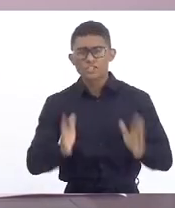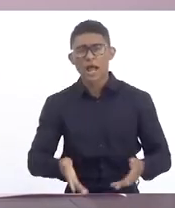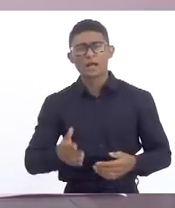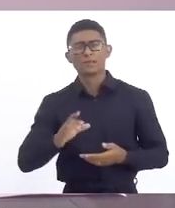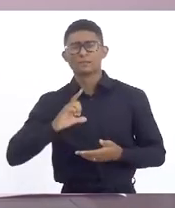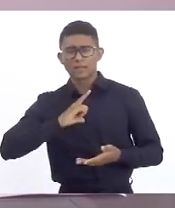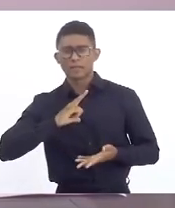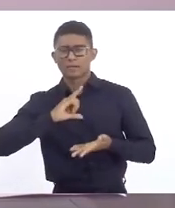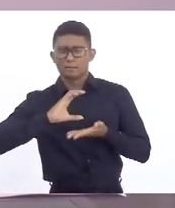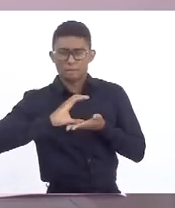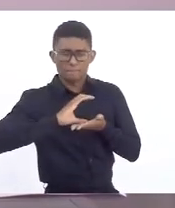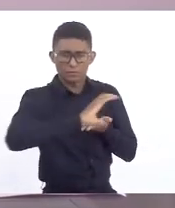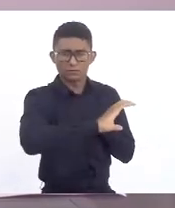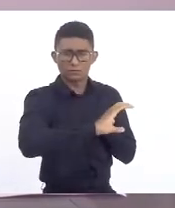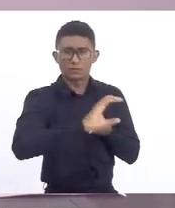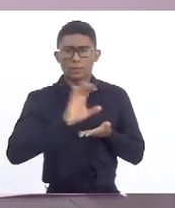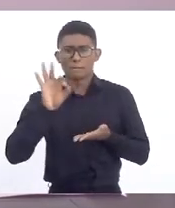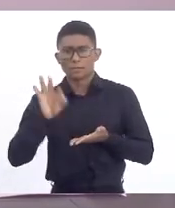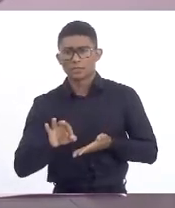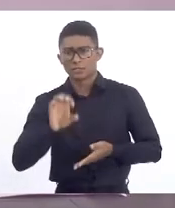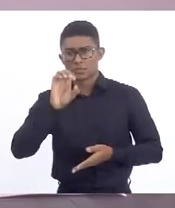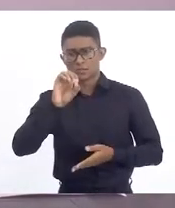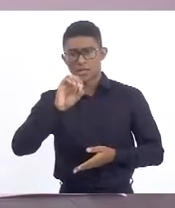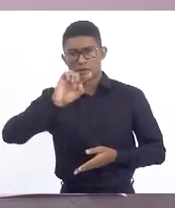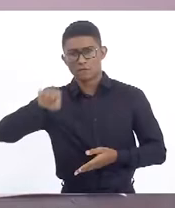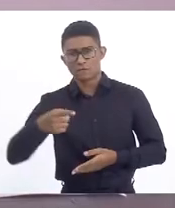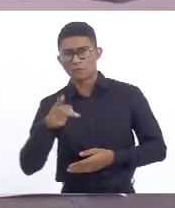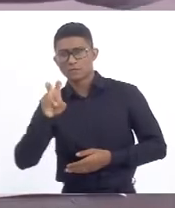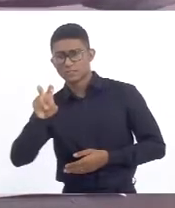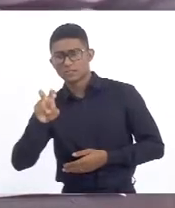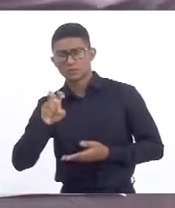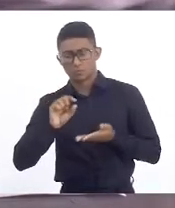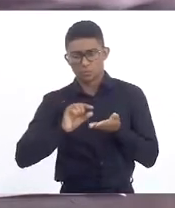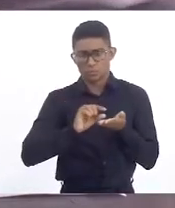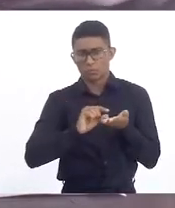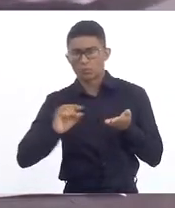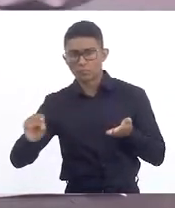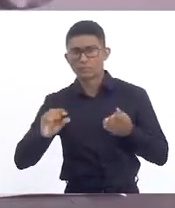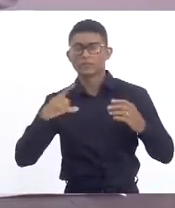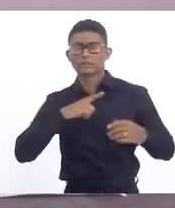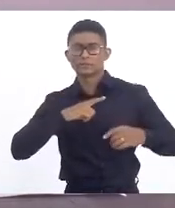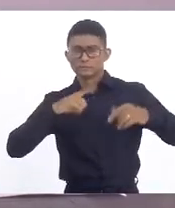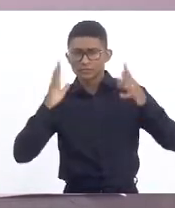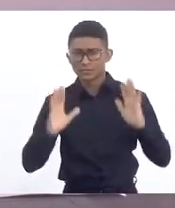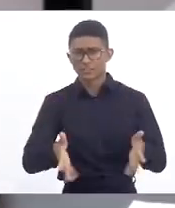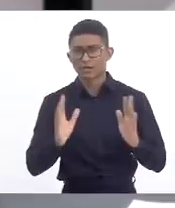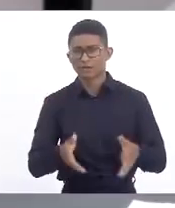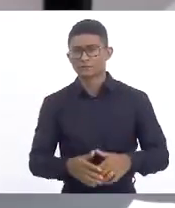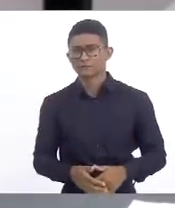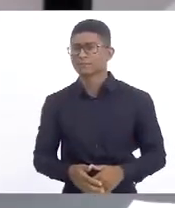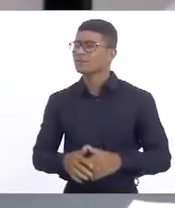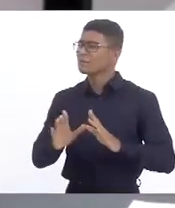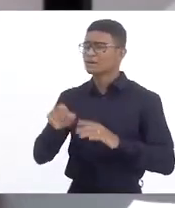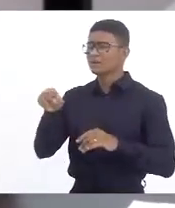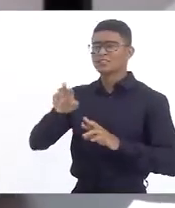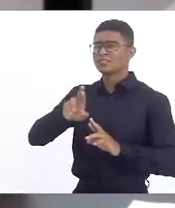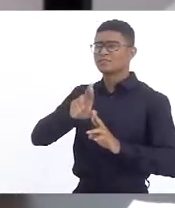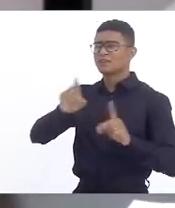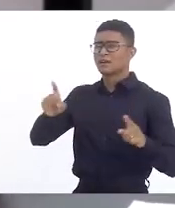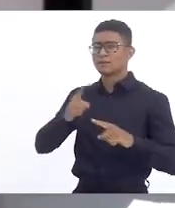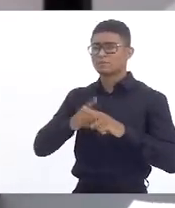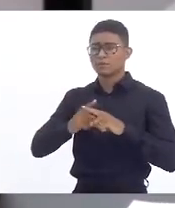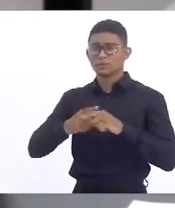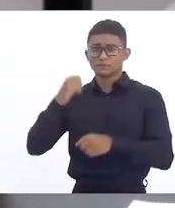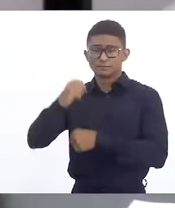de 0,05? Mas não é isso, deputada. É o seguinte, se você não... É porque agora, a partir do orçamento de 22, vai ter um